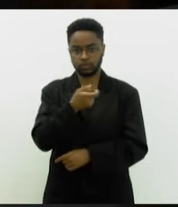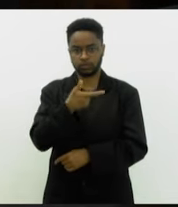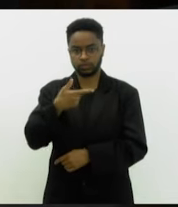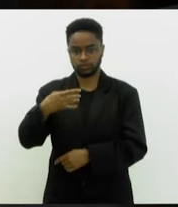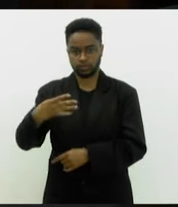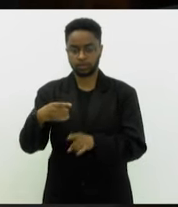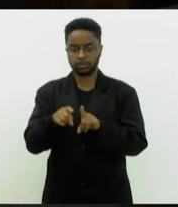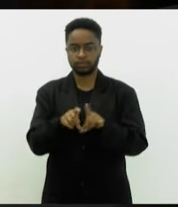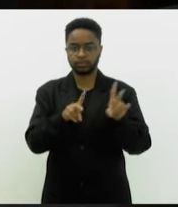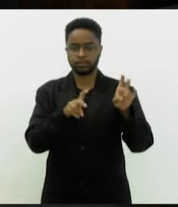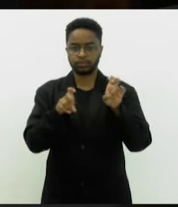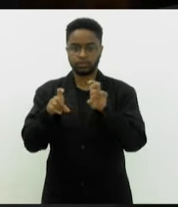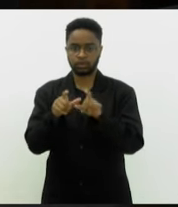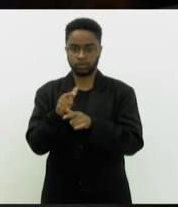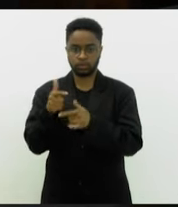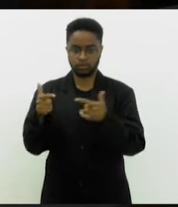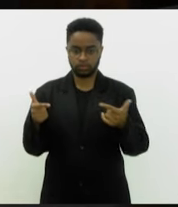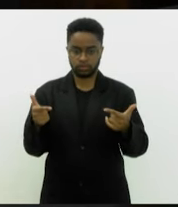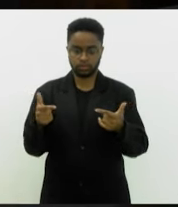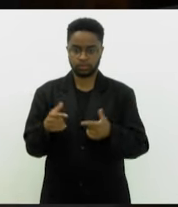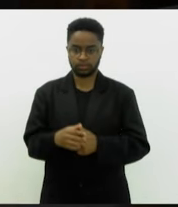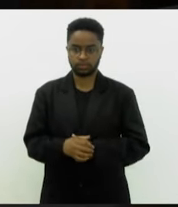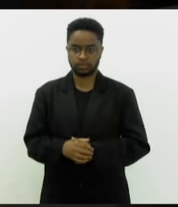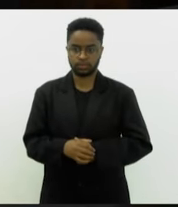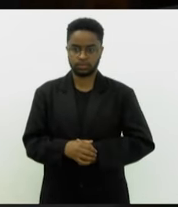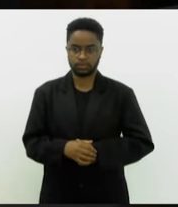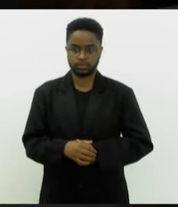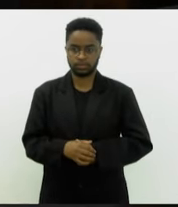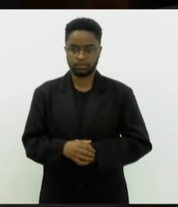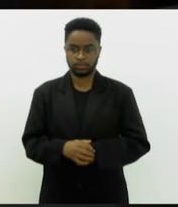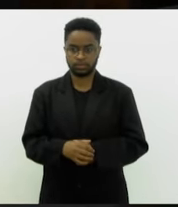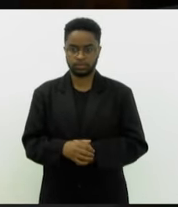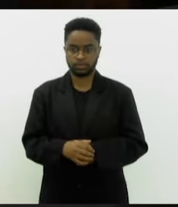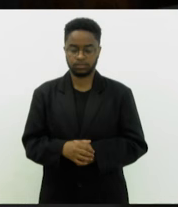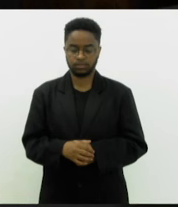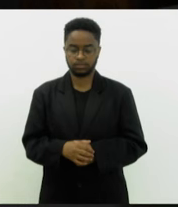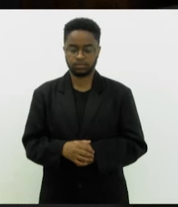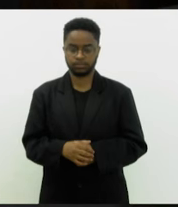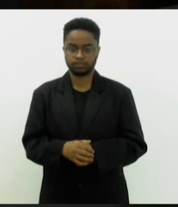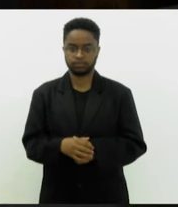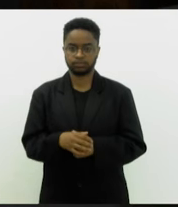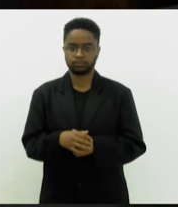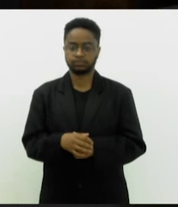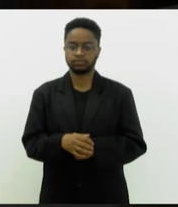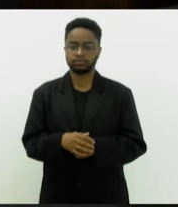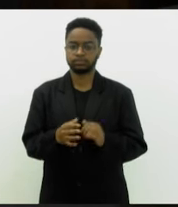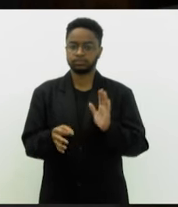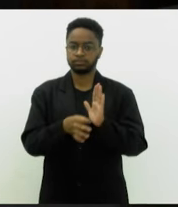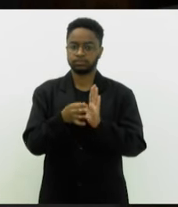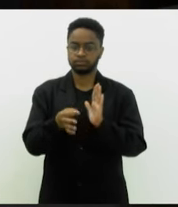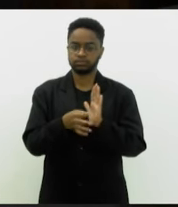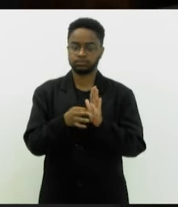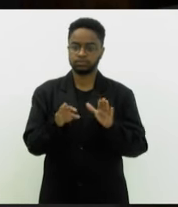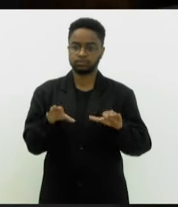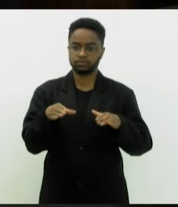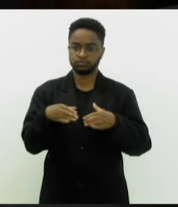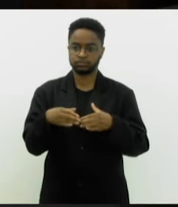e da outras disposições. Parecer da Comissão